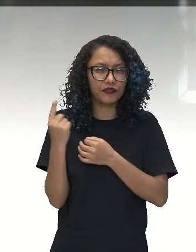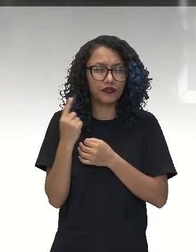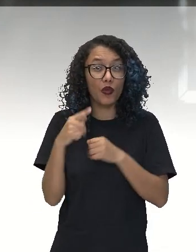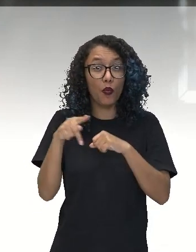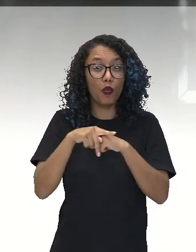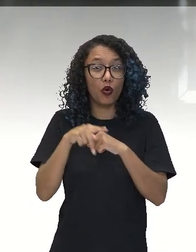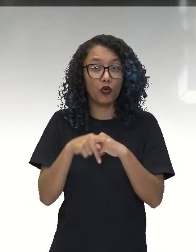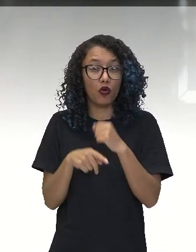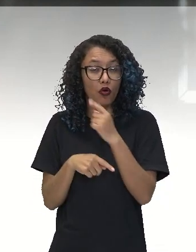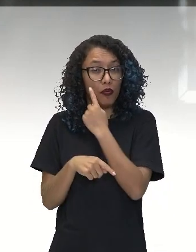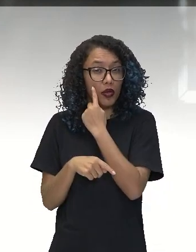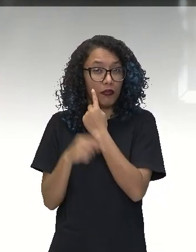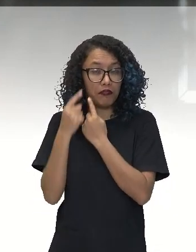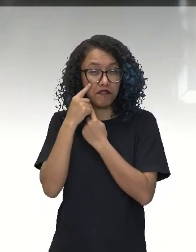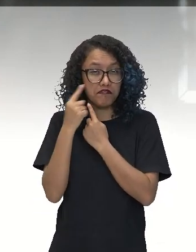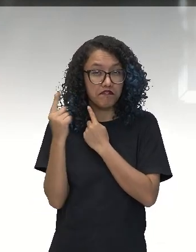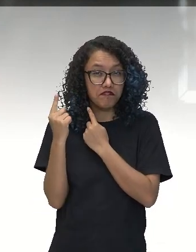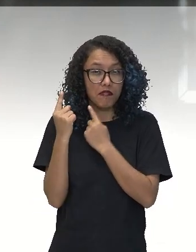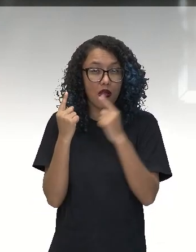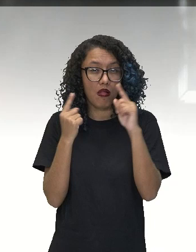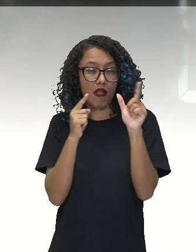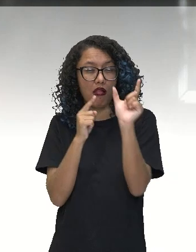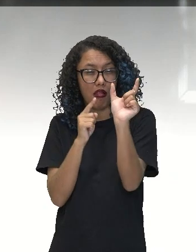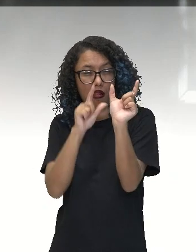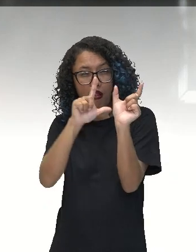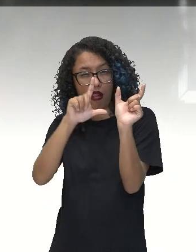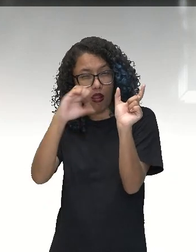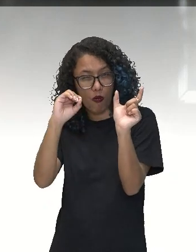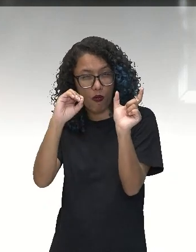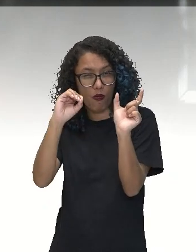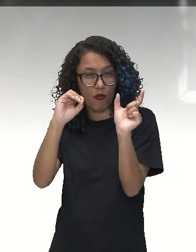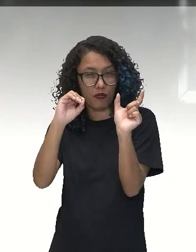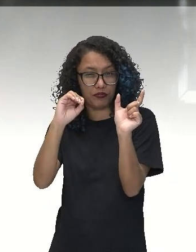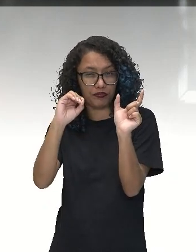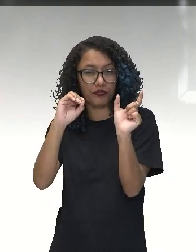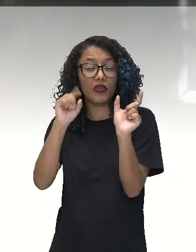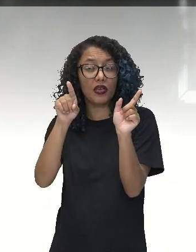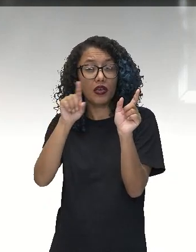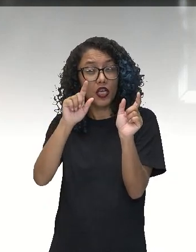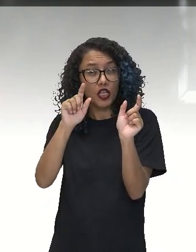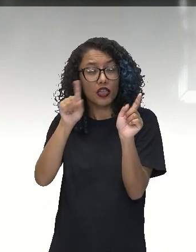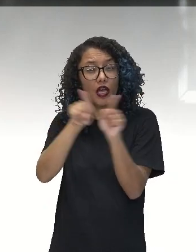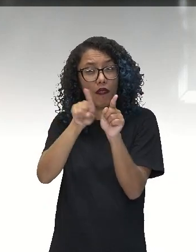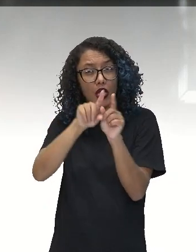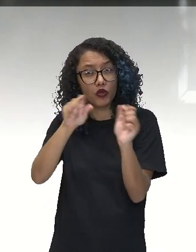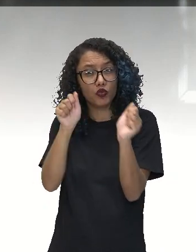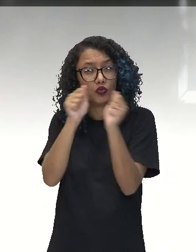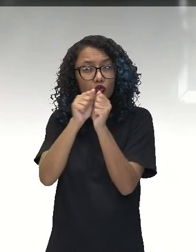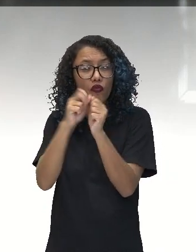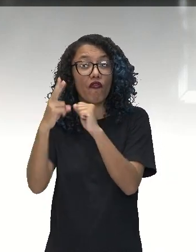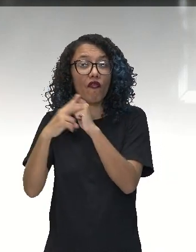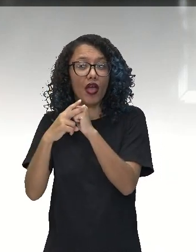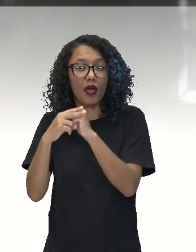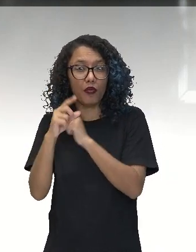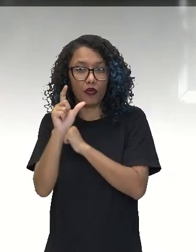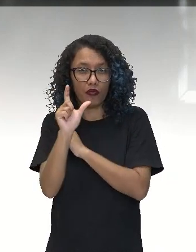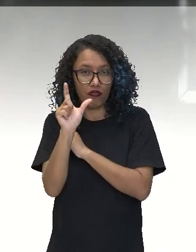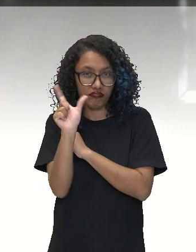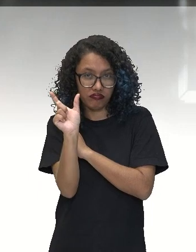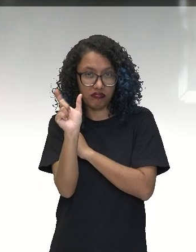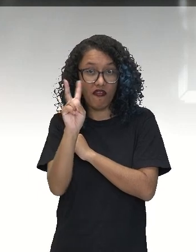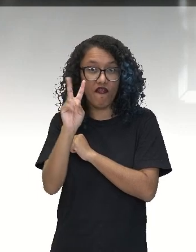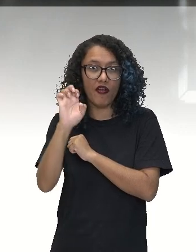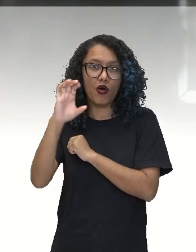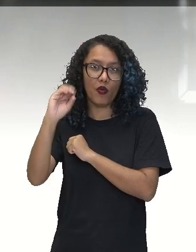aquí está, lo, ¿sí? Y con él, claro, el verbo. E o pronombre, né? ¿A